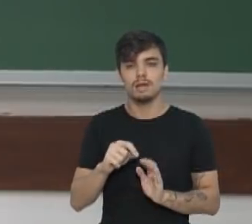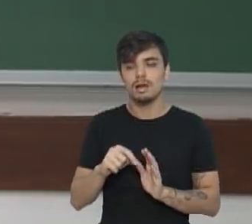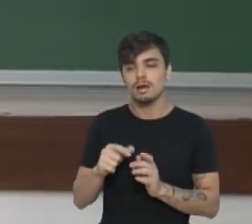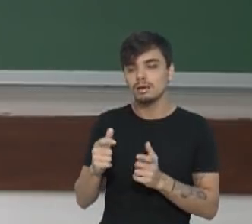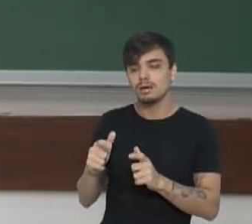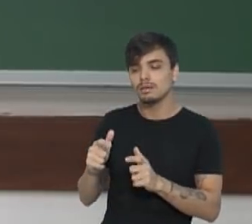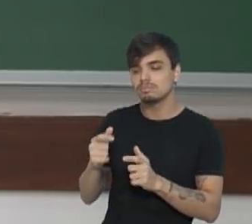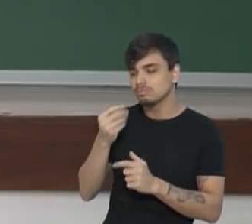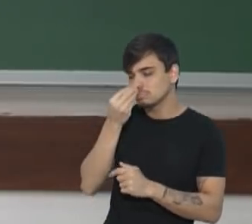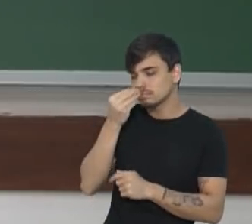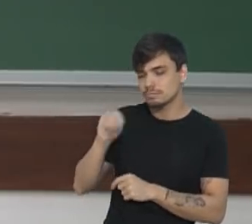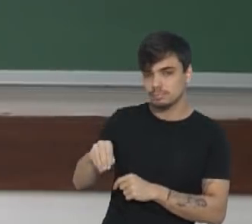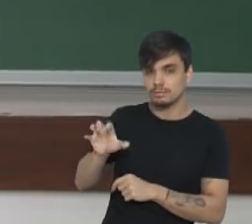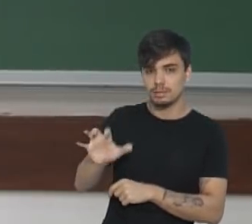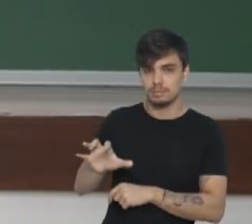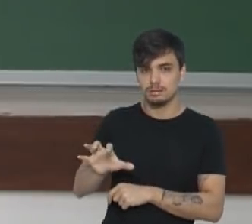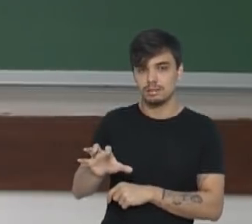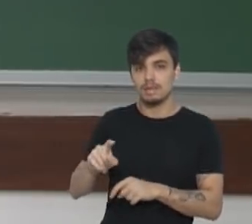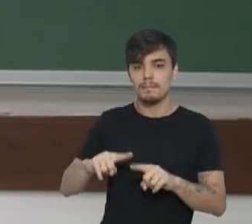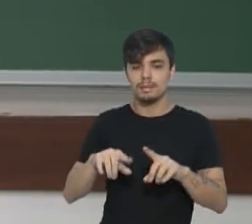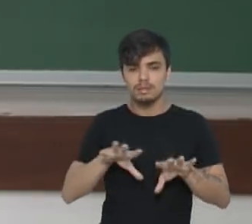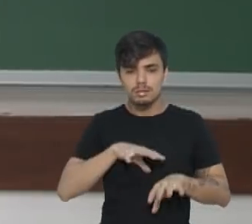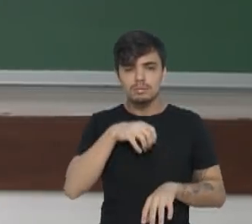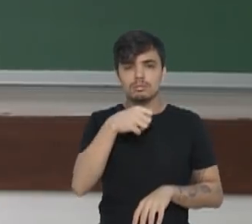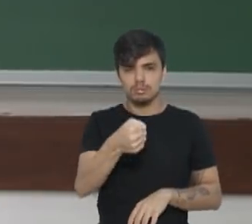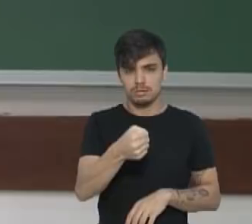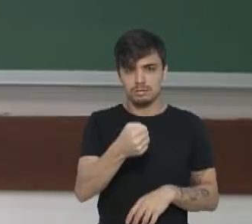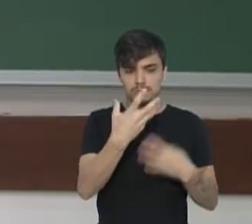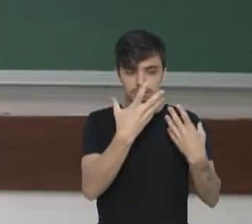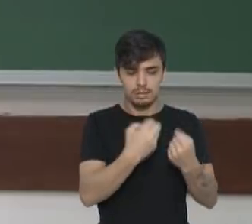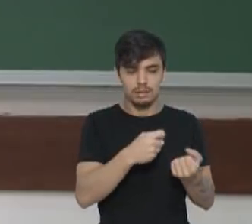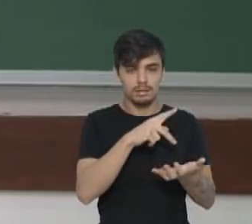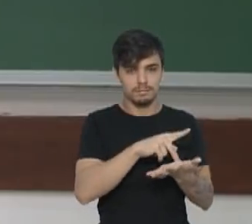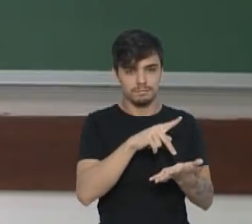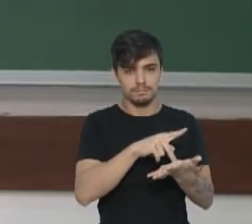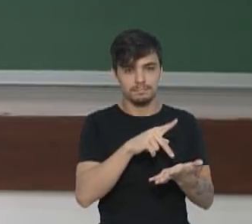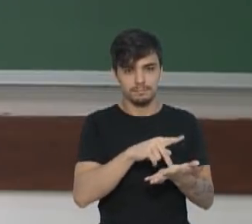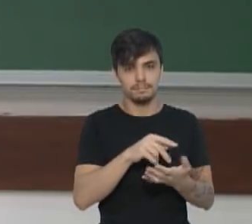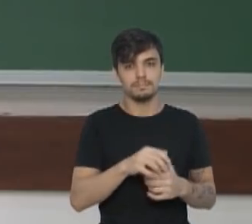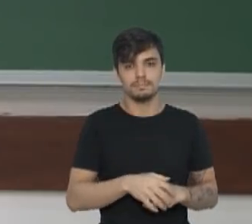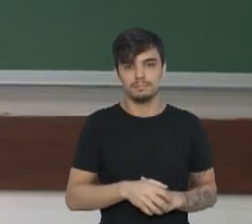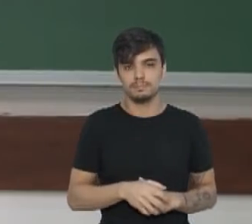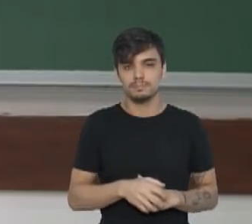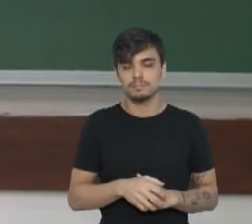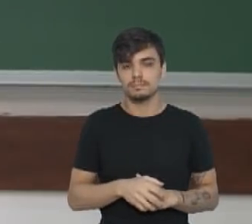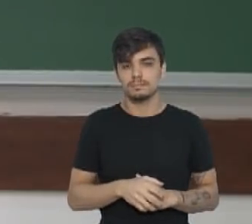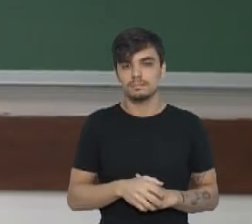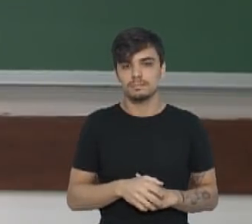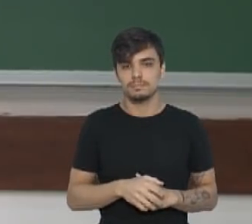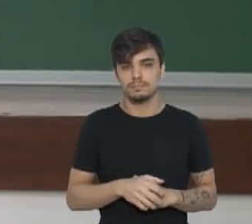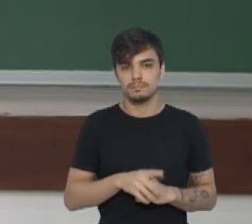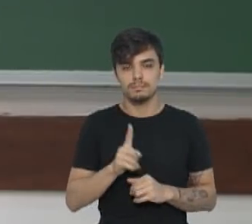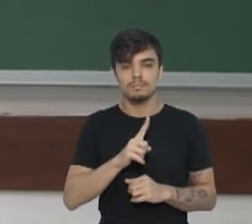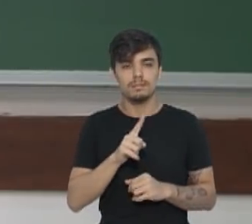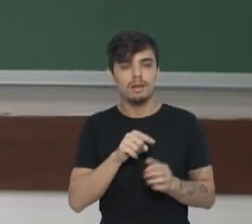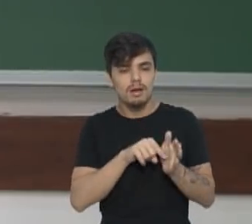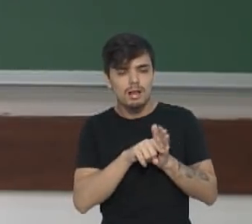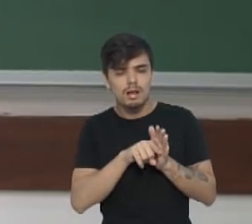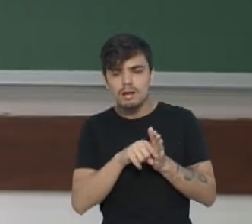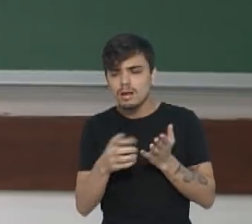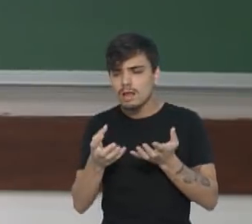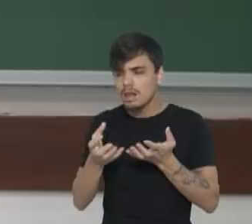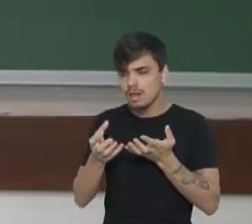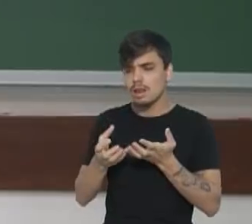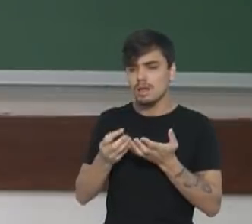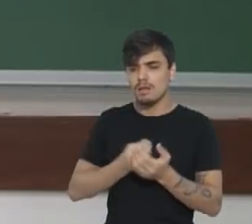isso daqui, mas ter coragem para aceitar a realidade como ela realmente se apresenta. Né? Não buscando querer